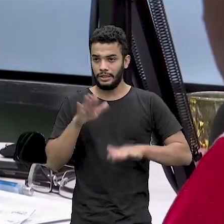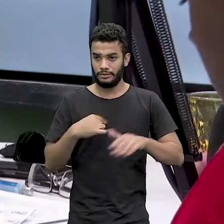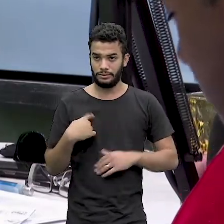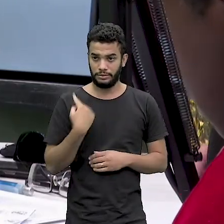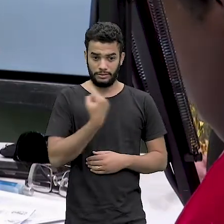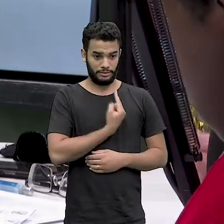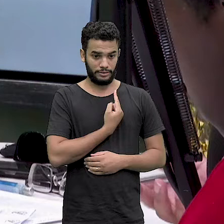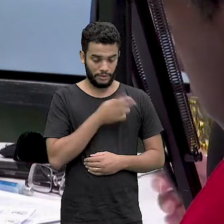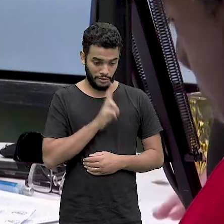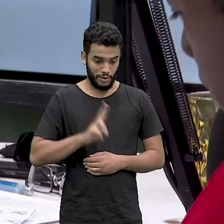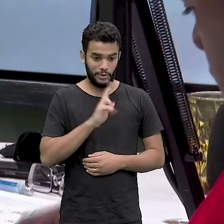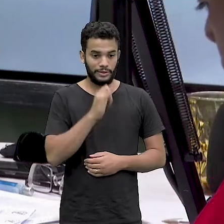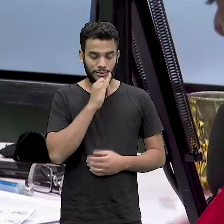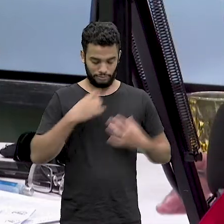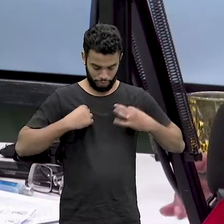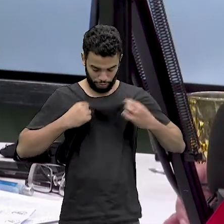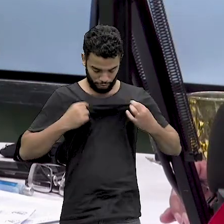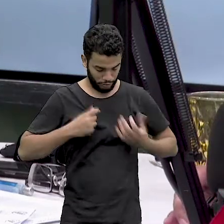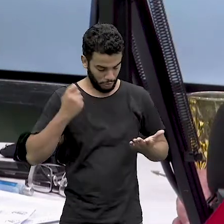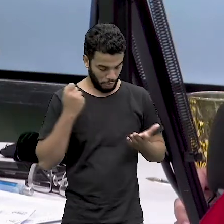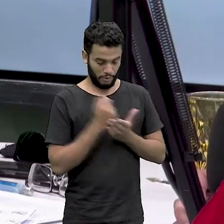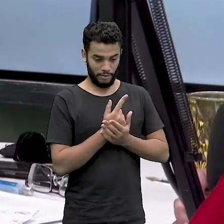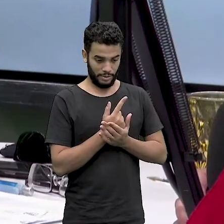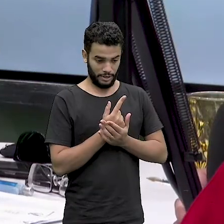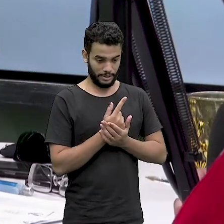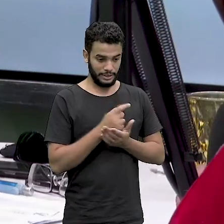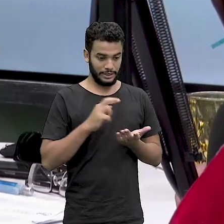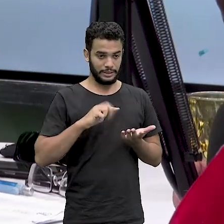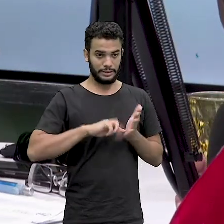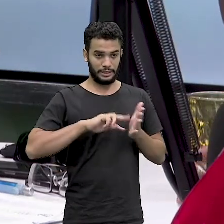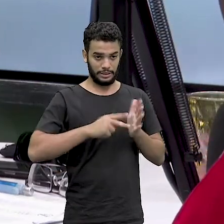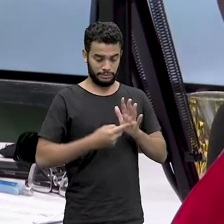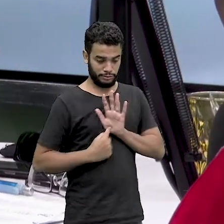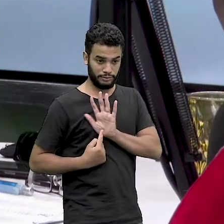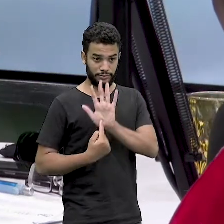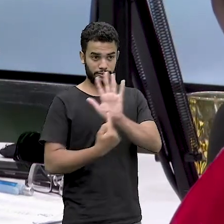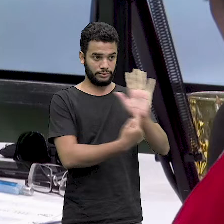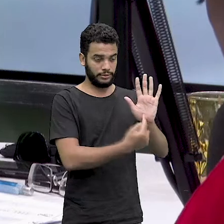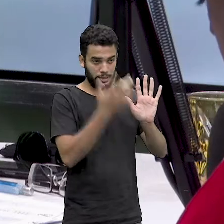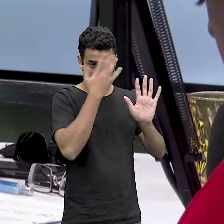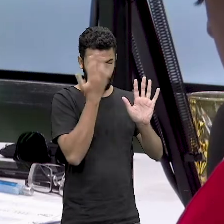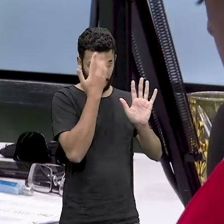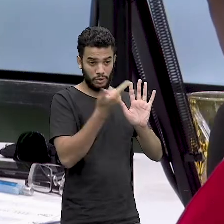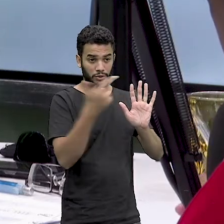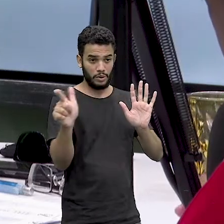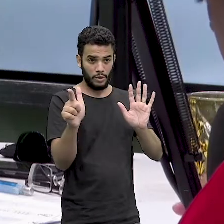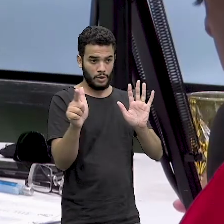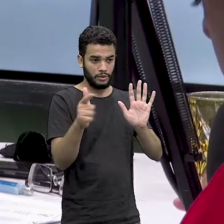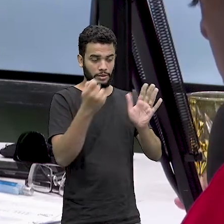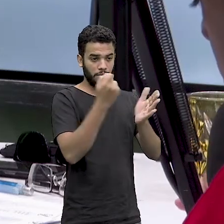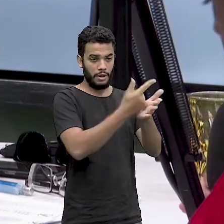outro que devia estar te pagando. Te paga, verdade. Aí, já não gostei. Aí as pessoas estão tendo, peraí,